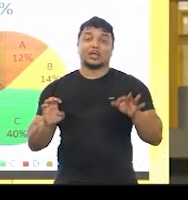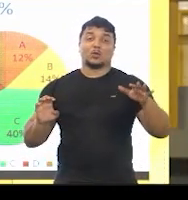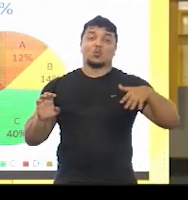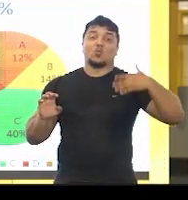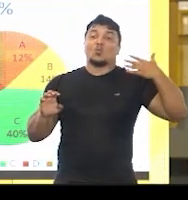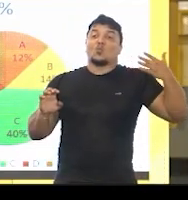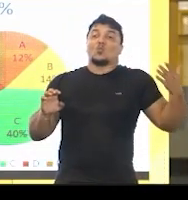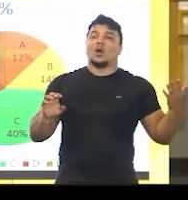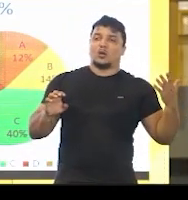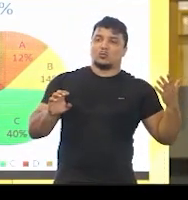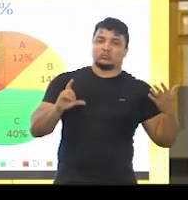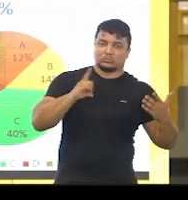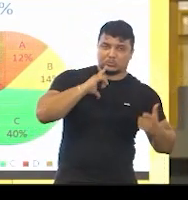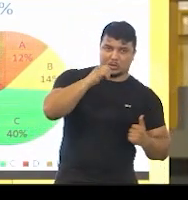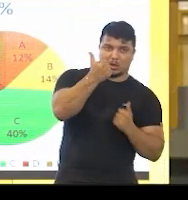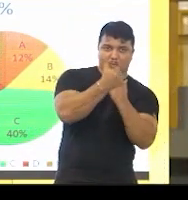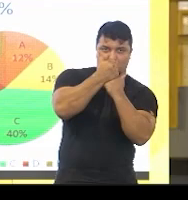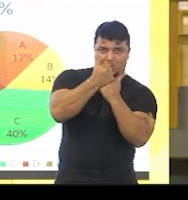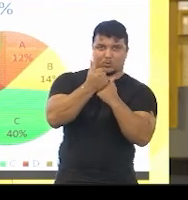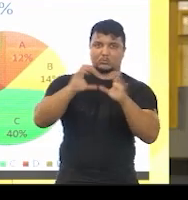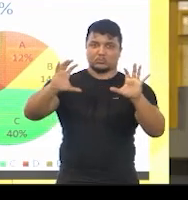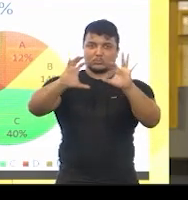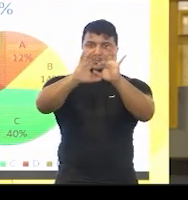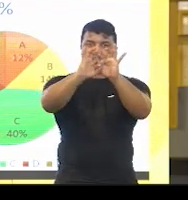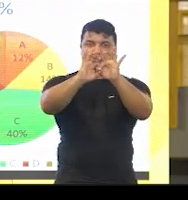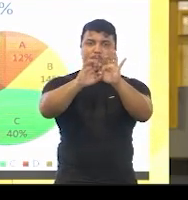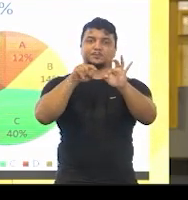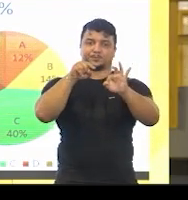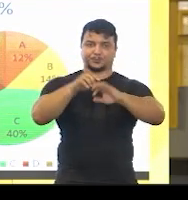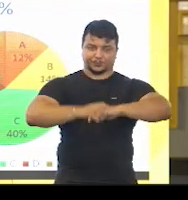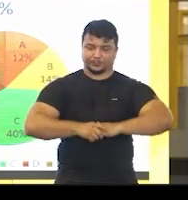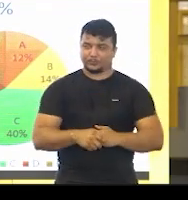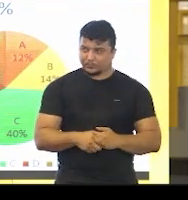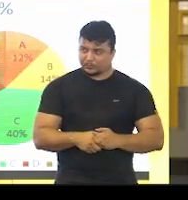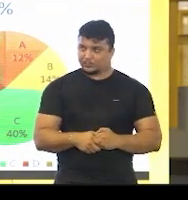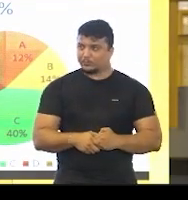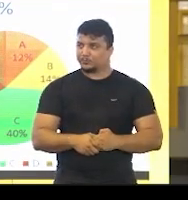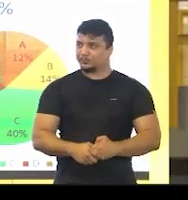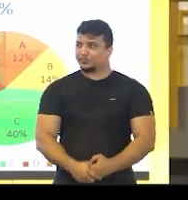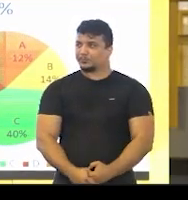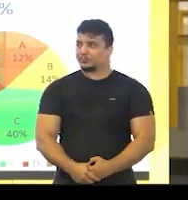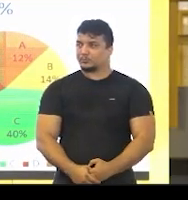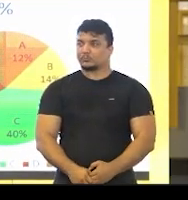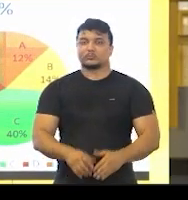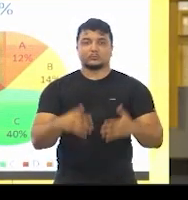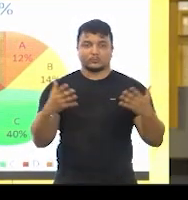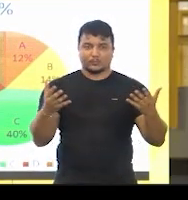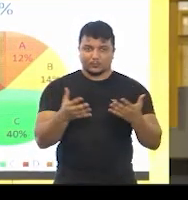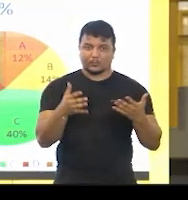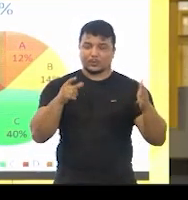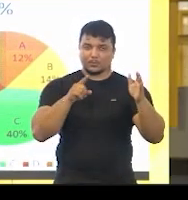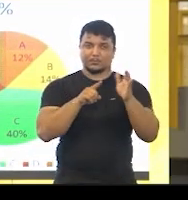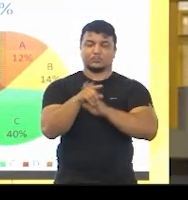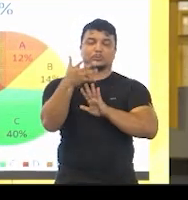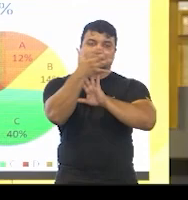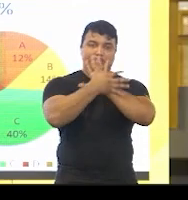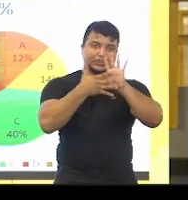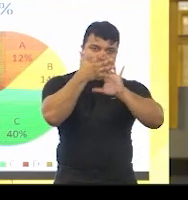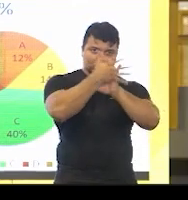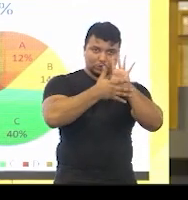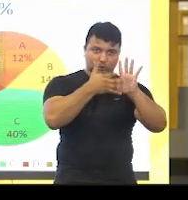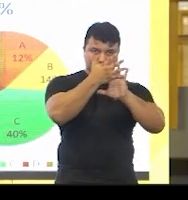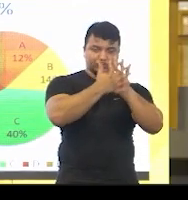que deu ênfase ao surgimento, a desenvolvimento